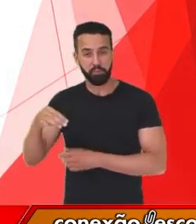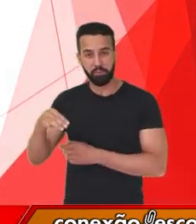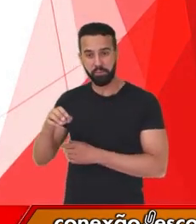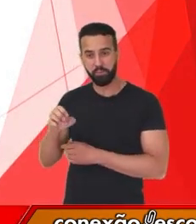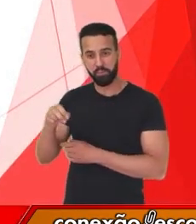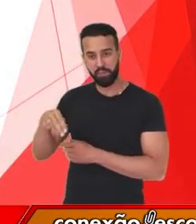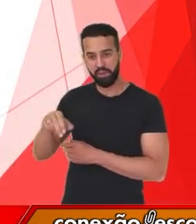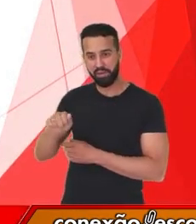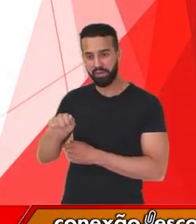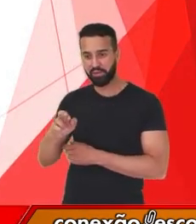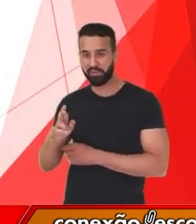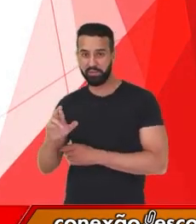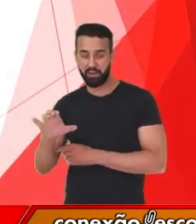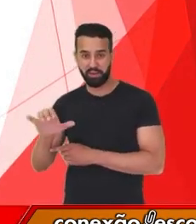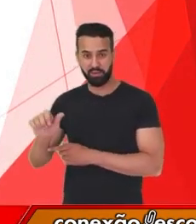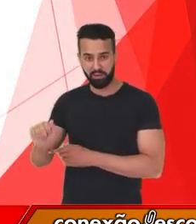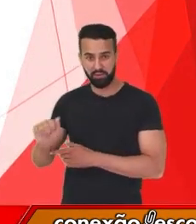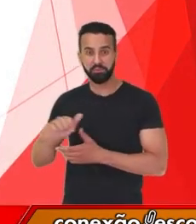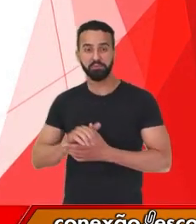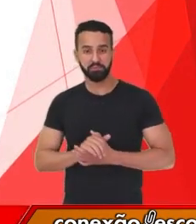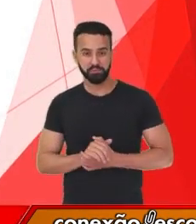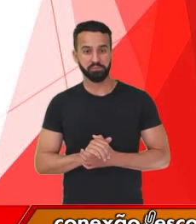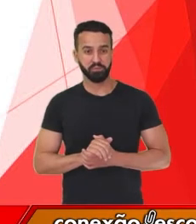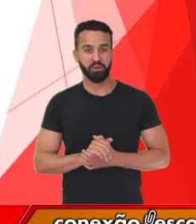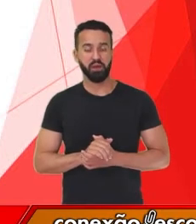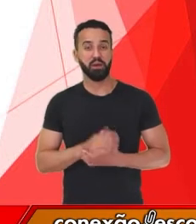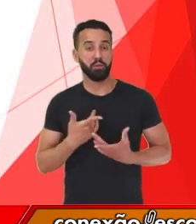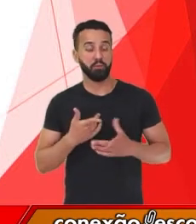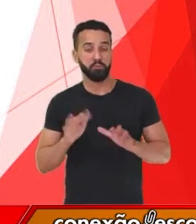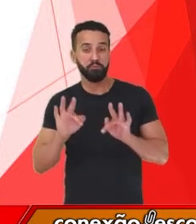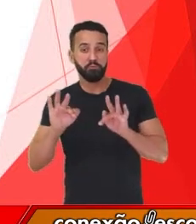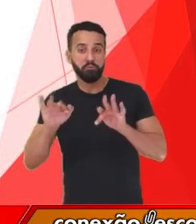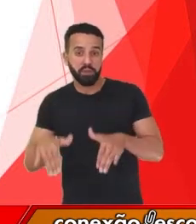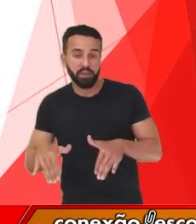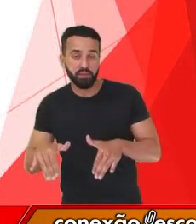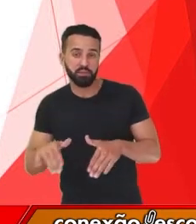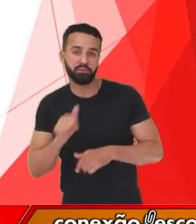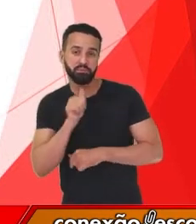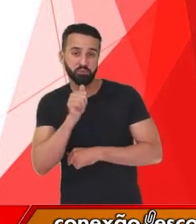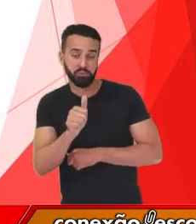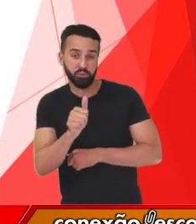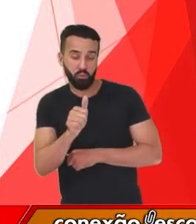de menstruações e ovulações é chamado de menopausa.